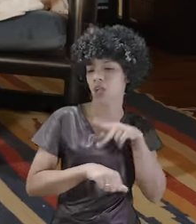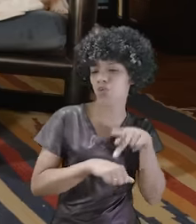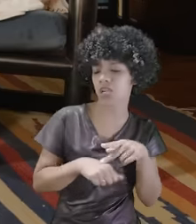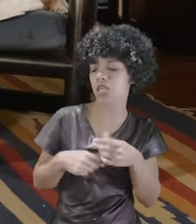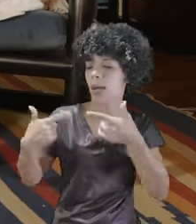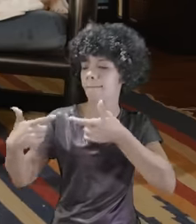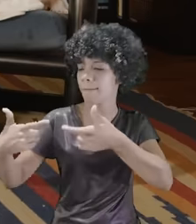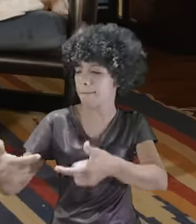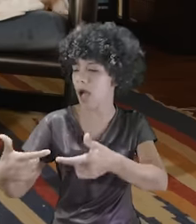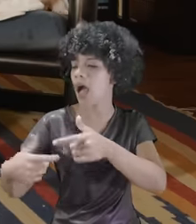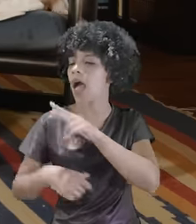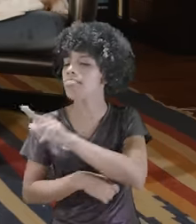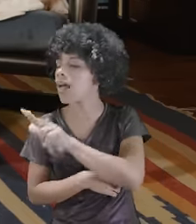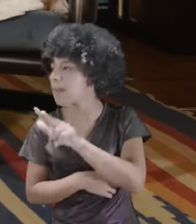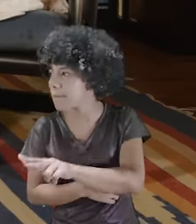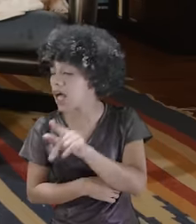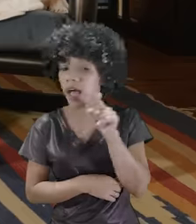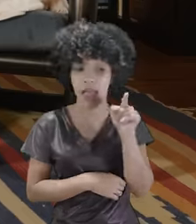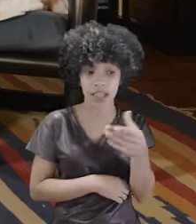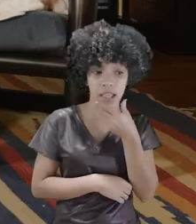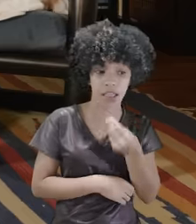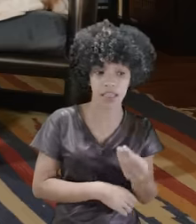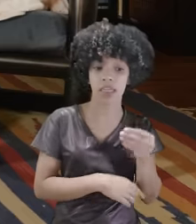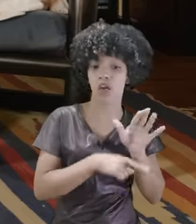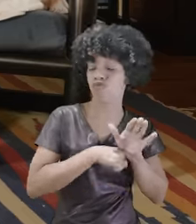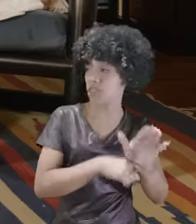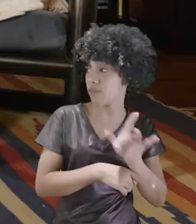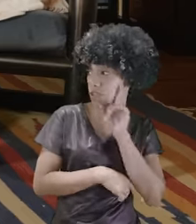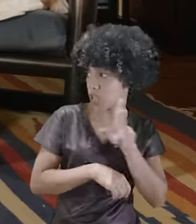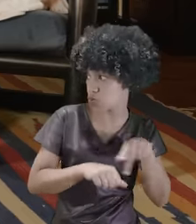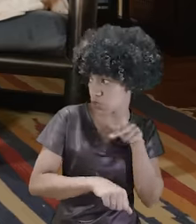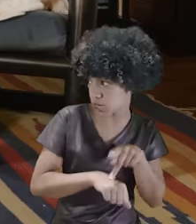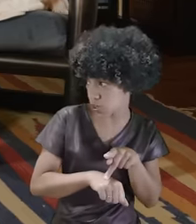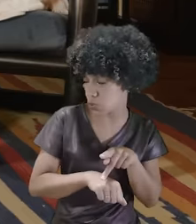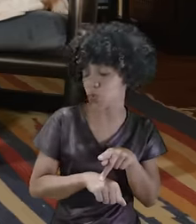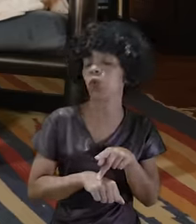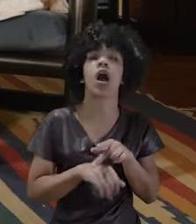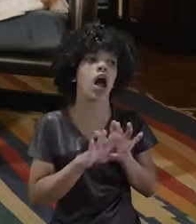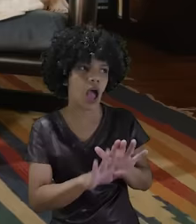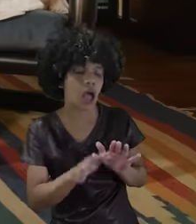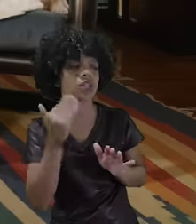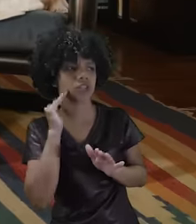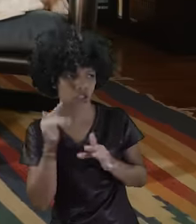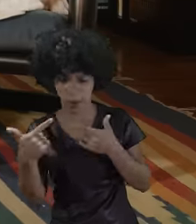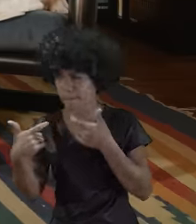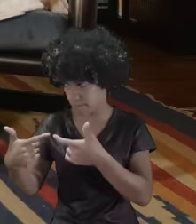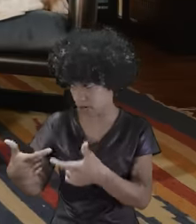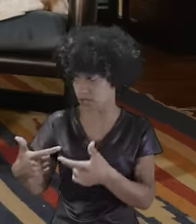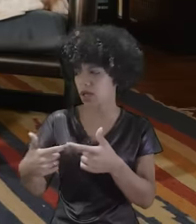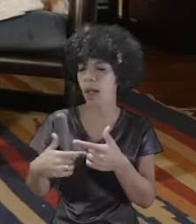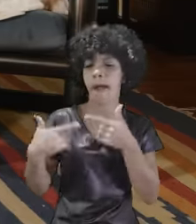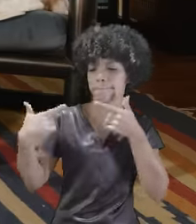Talibã eram dos homens que lutavam pelos Estados Unidos ele ajudava os Estados Unidos como Talibã